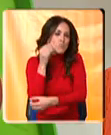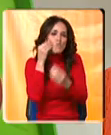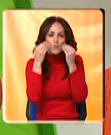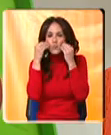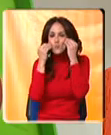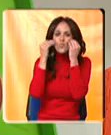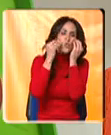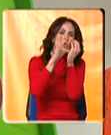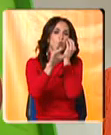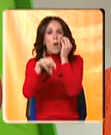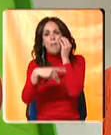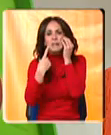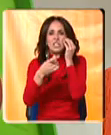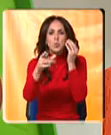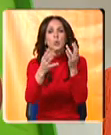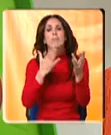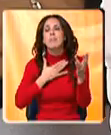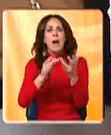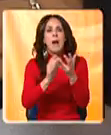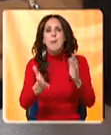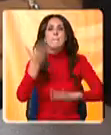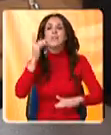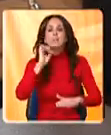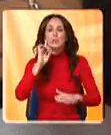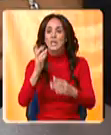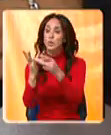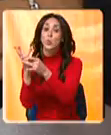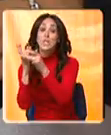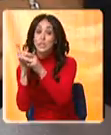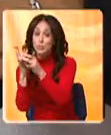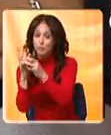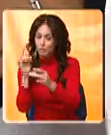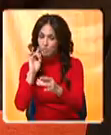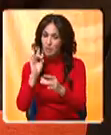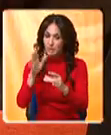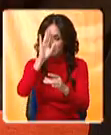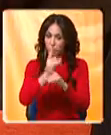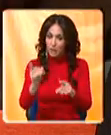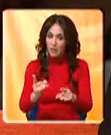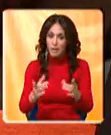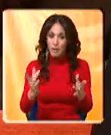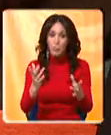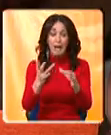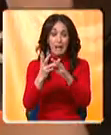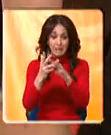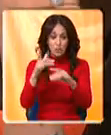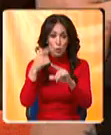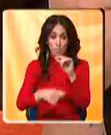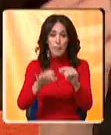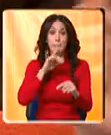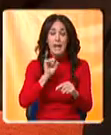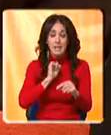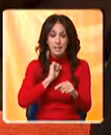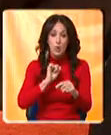ao João, em que dizia isto que tu me deste é muito mais importante do que isto. Sabe porquê, Cristina? Porquê? Porque aquela aliança foi comprada pela minha